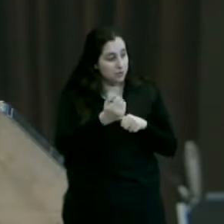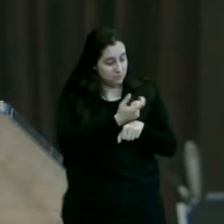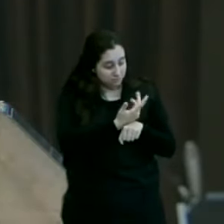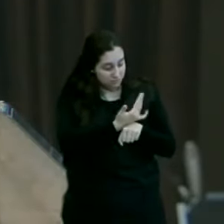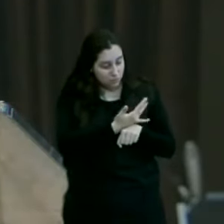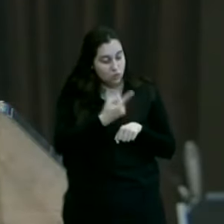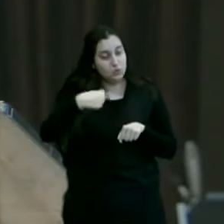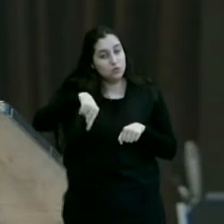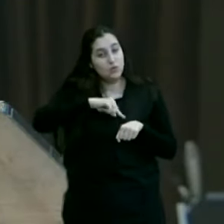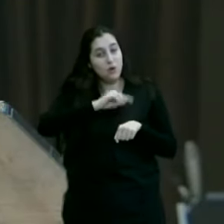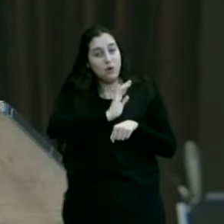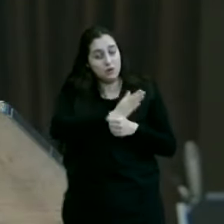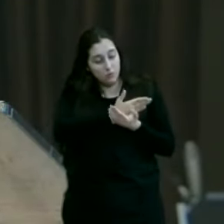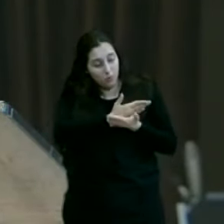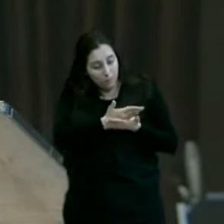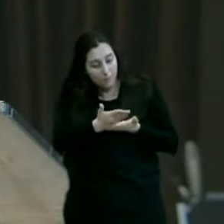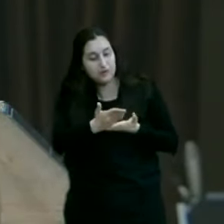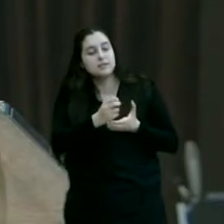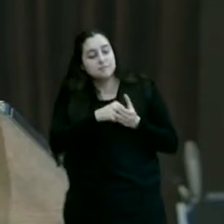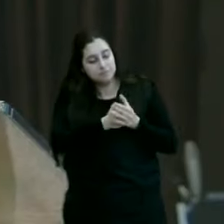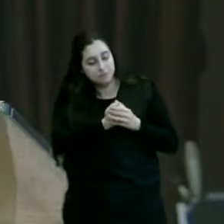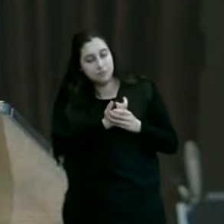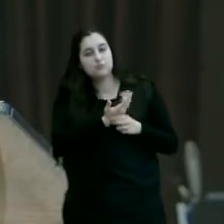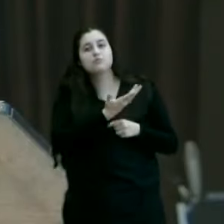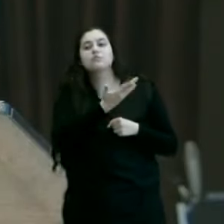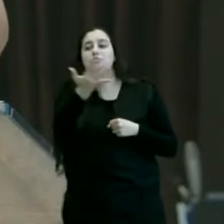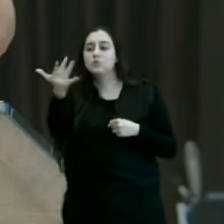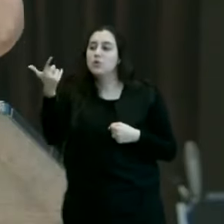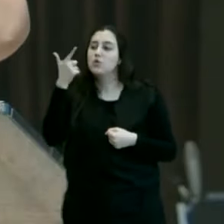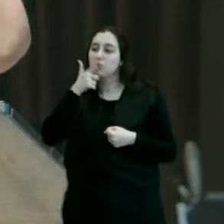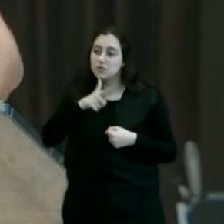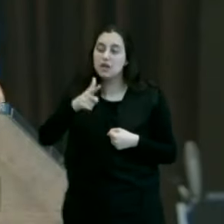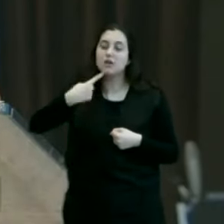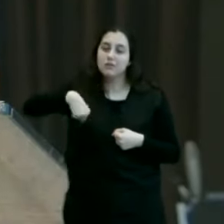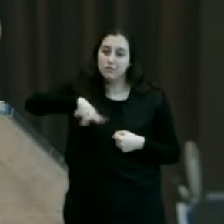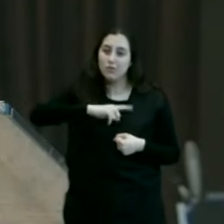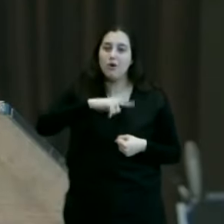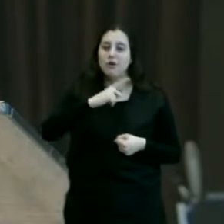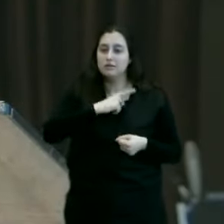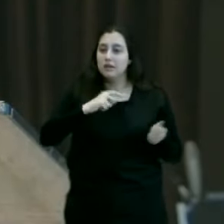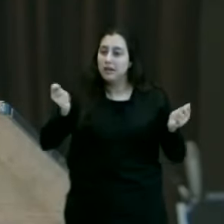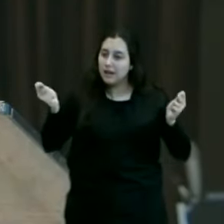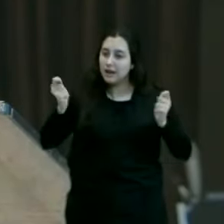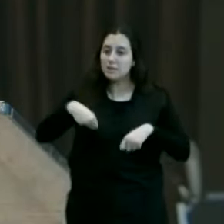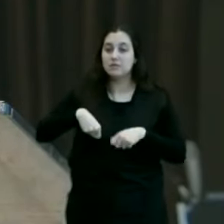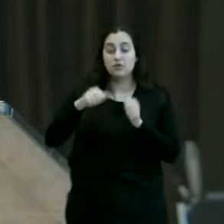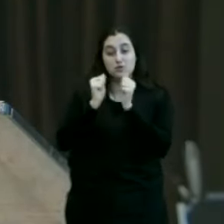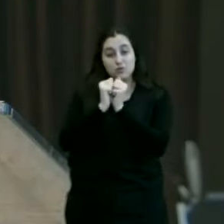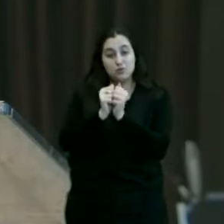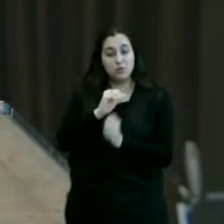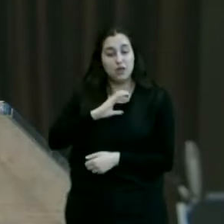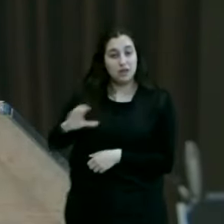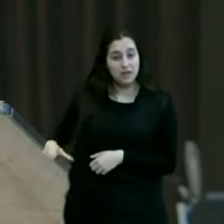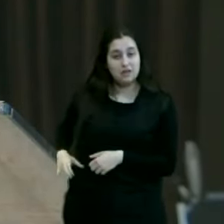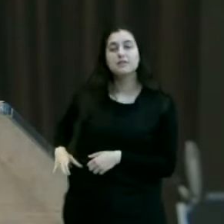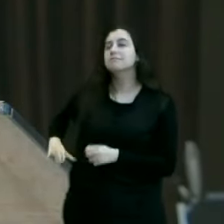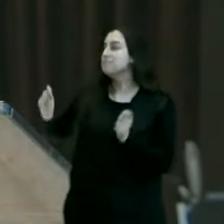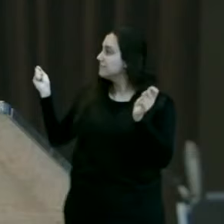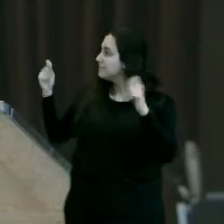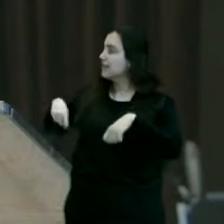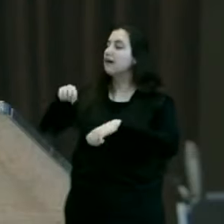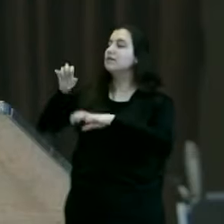nosso coração, nós temos a capacidade de, em Cristo, mudar